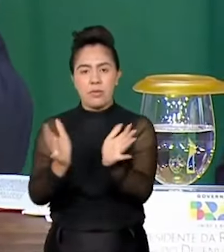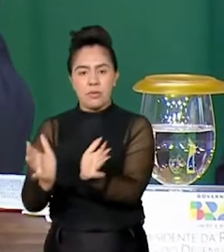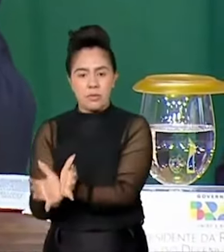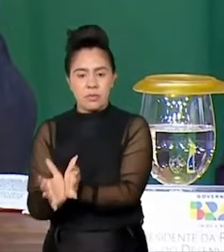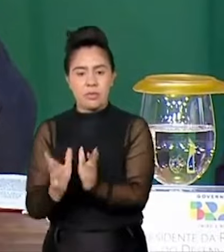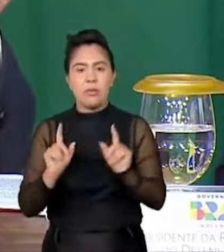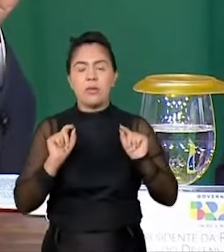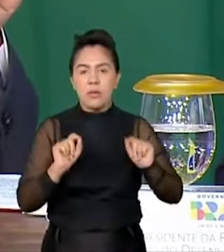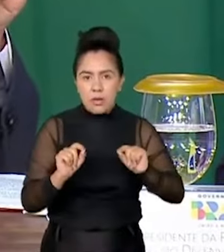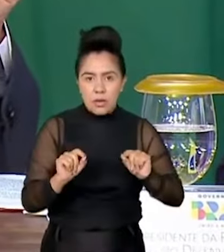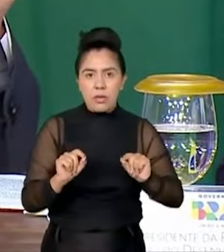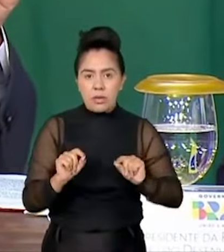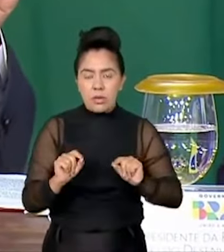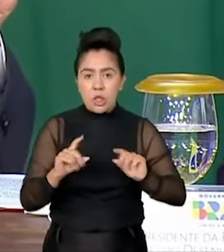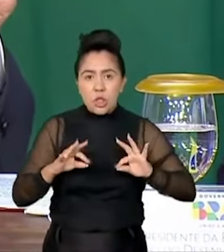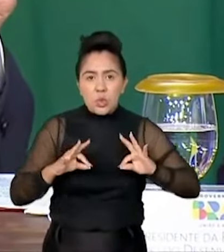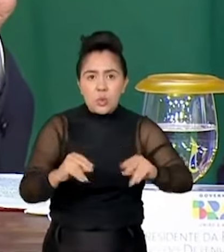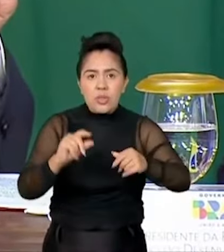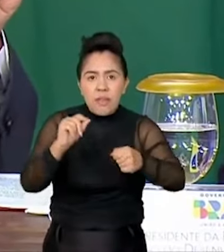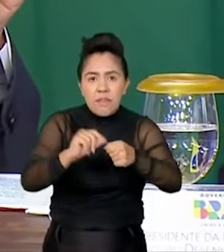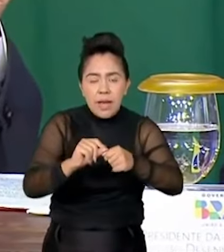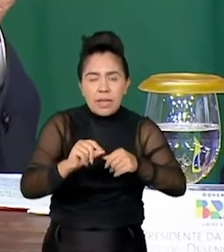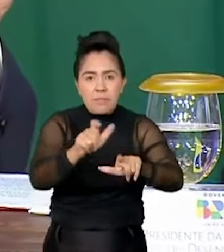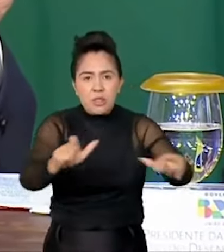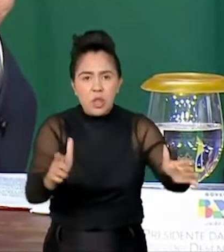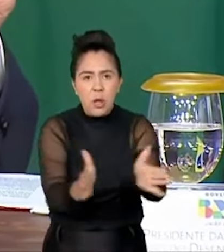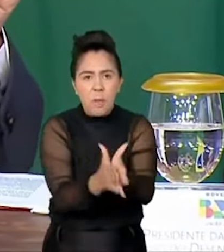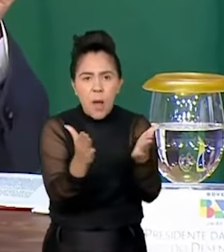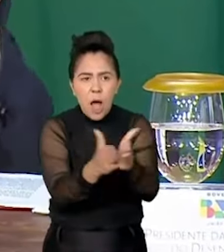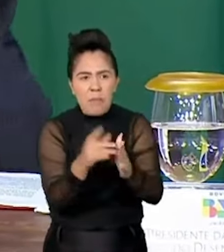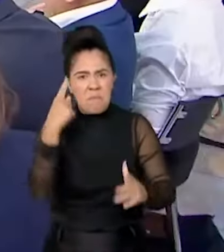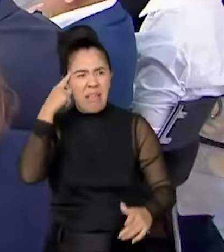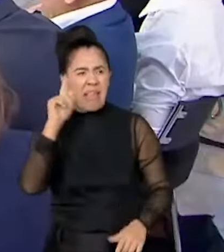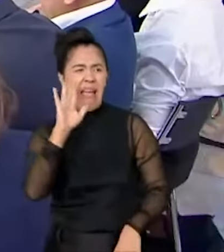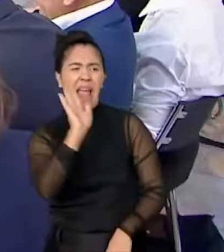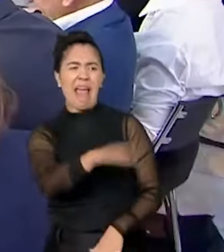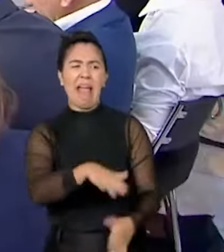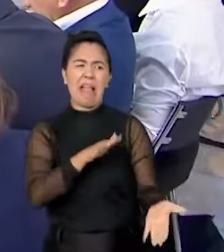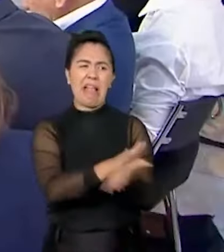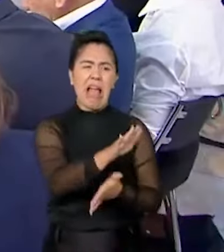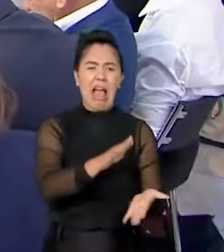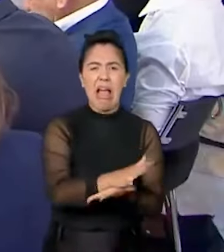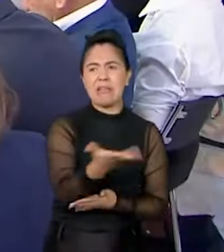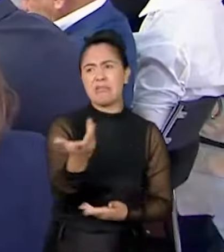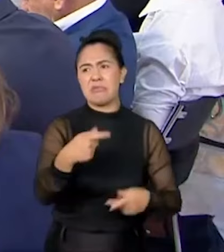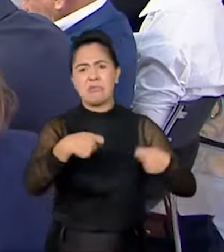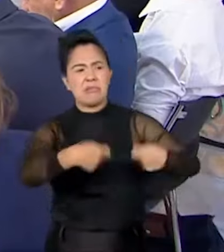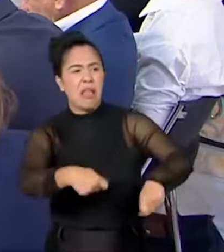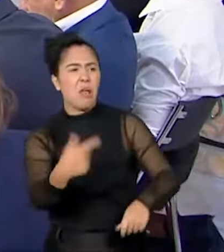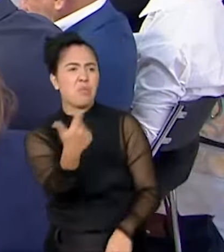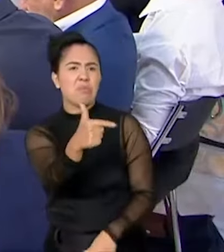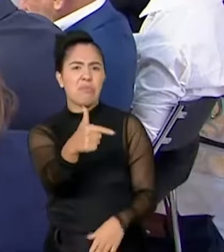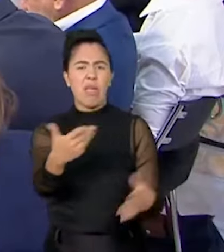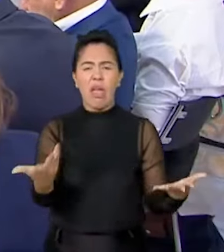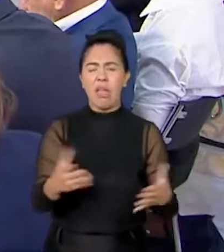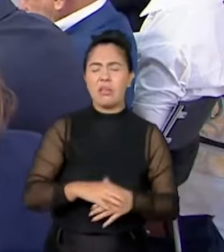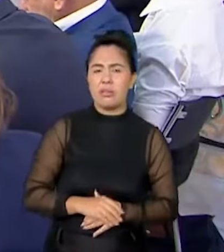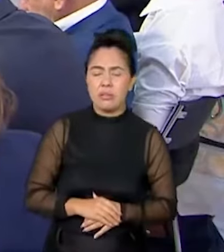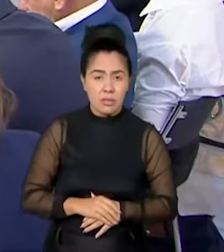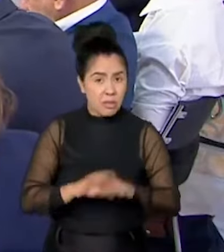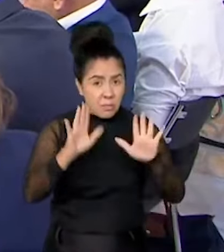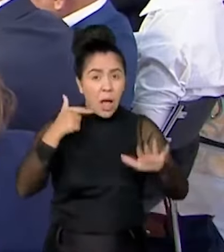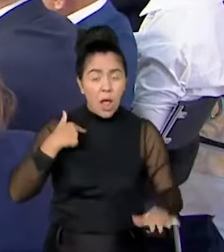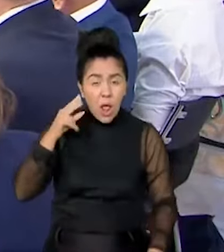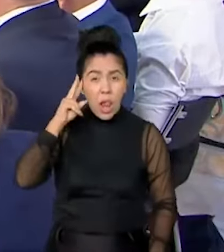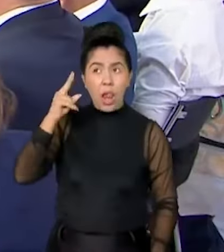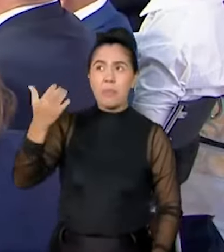que você faz para o pobre é custo, é gasto, é desnecessário, é investimento. Eu lembro que, quando nós